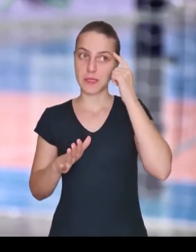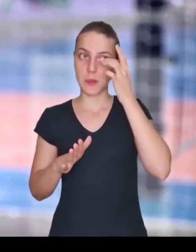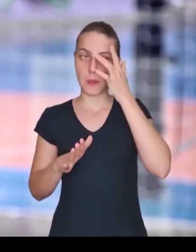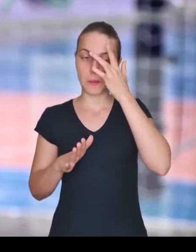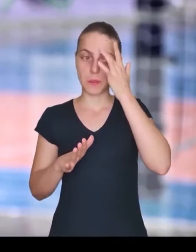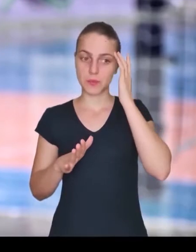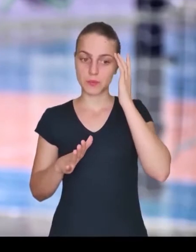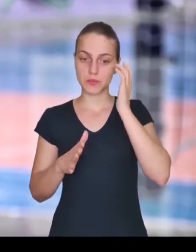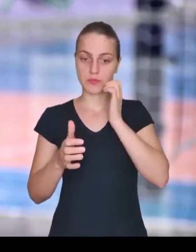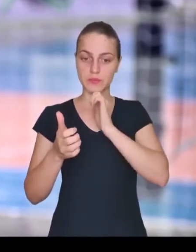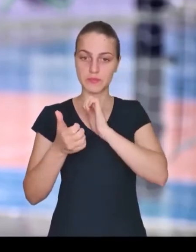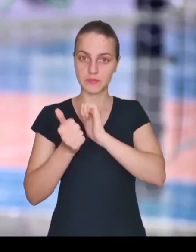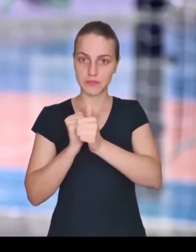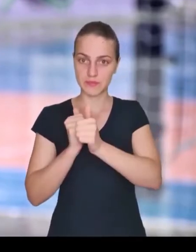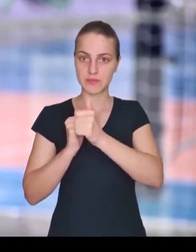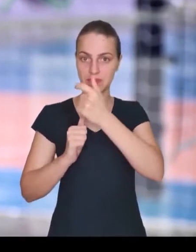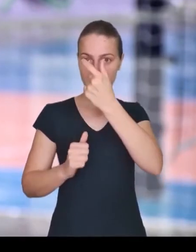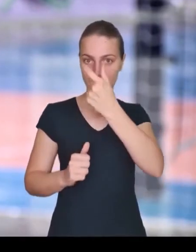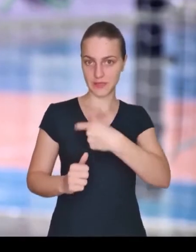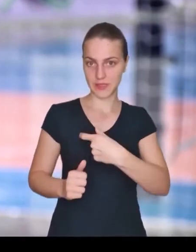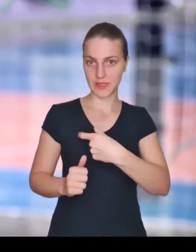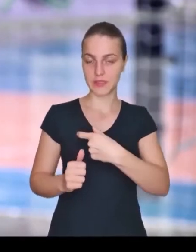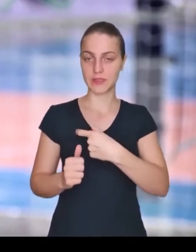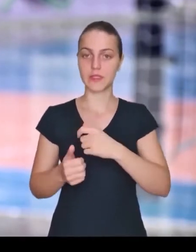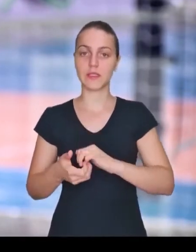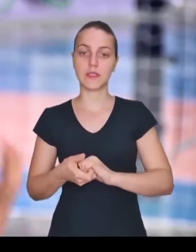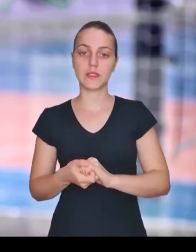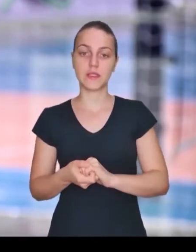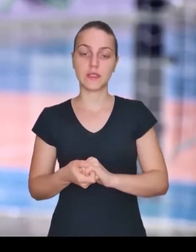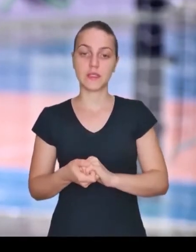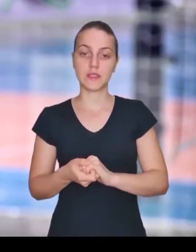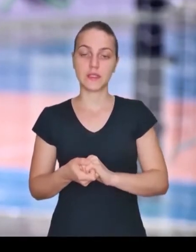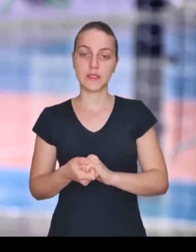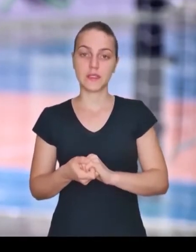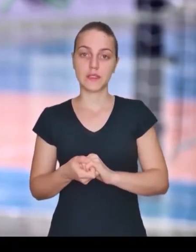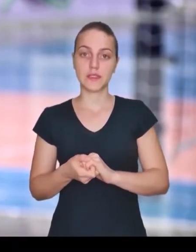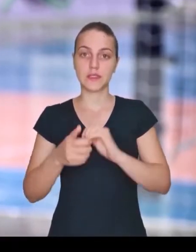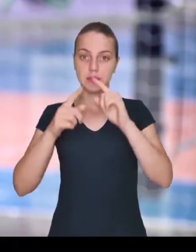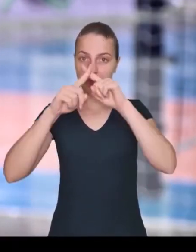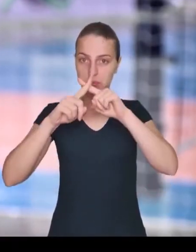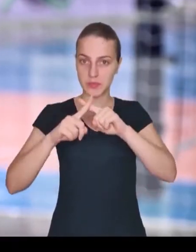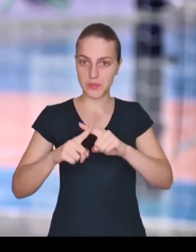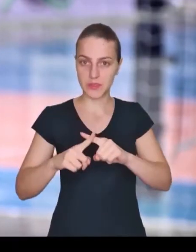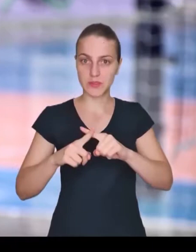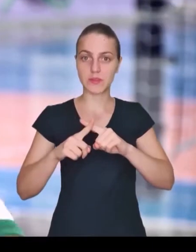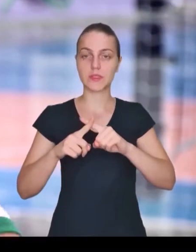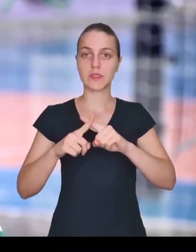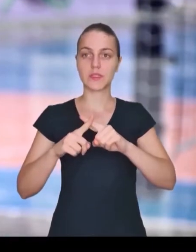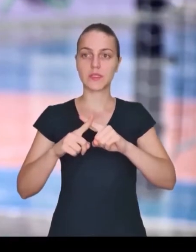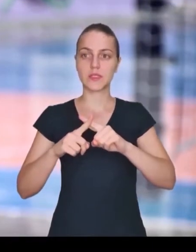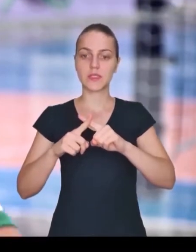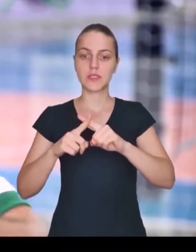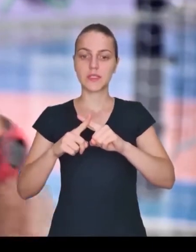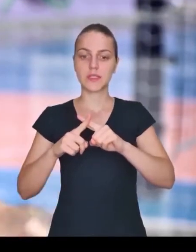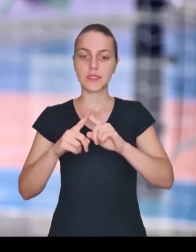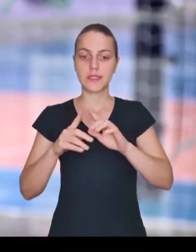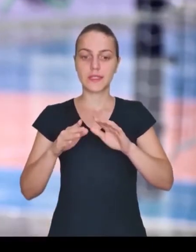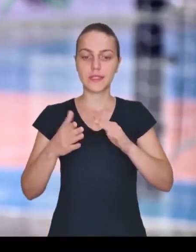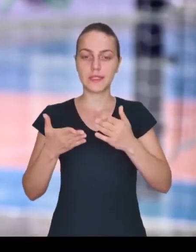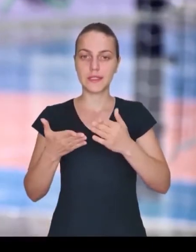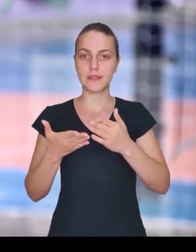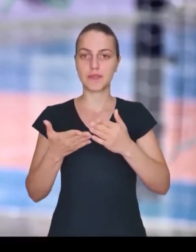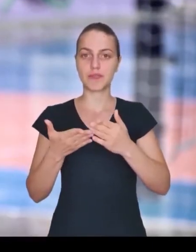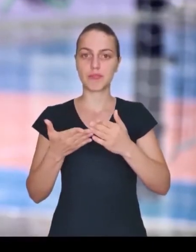com deficiência que participa de uma Paralimpíada, de um Pan-Americano ou de competições nacionais, ele encontrou na deficiência um